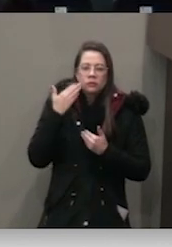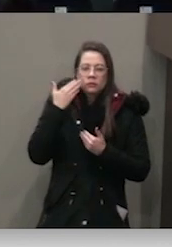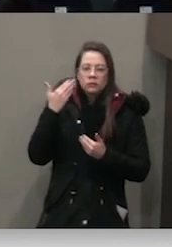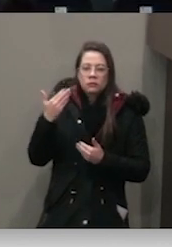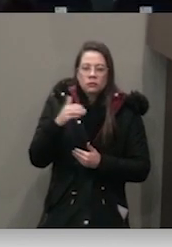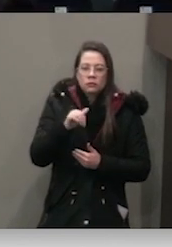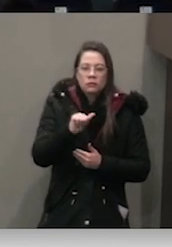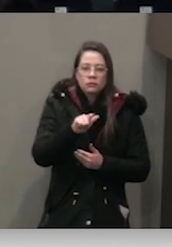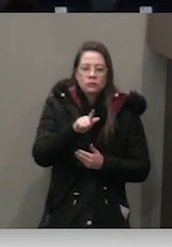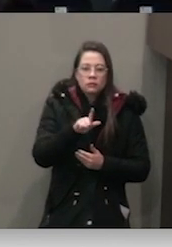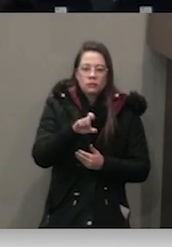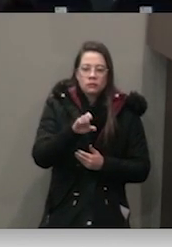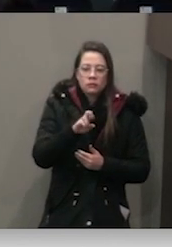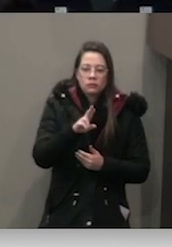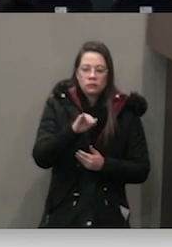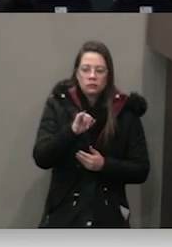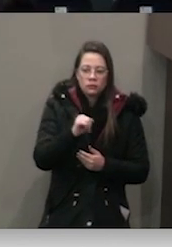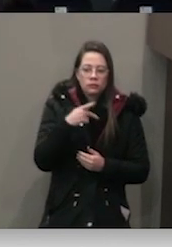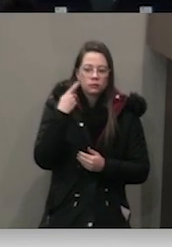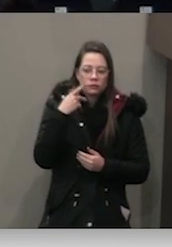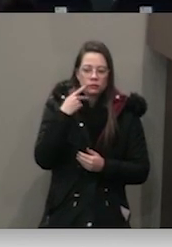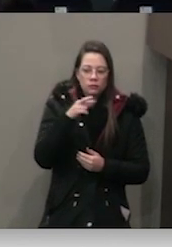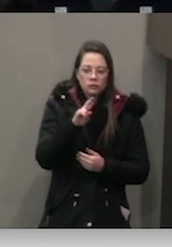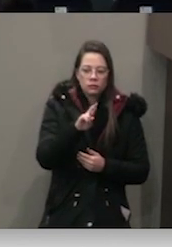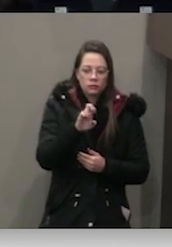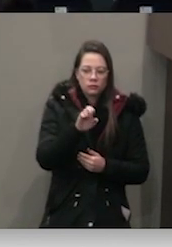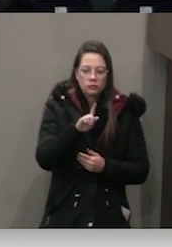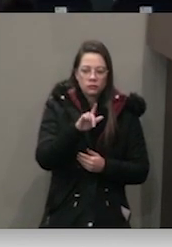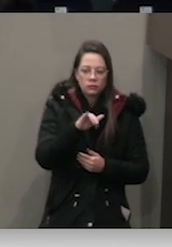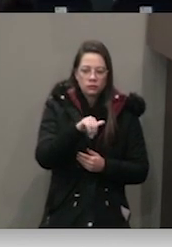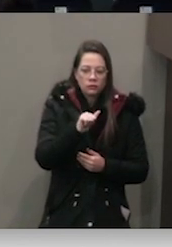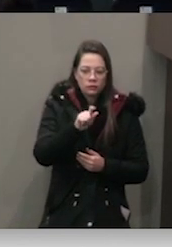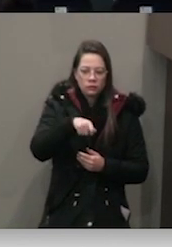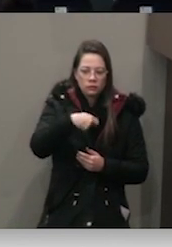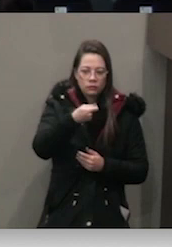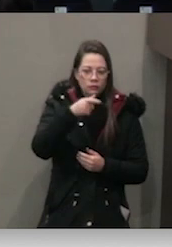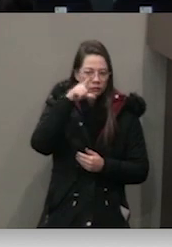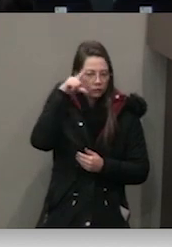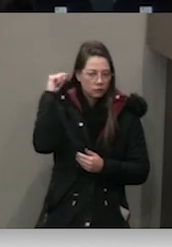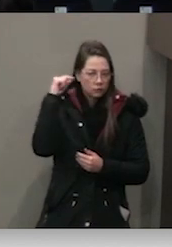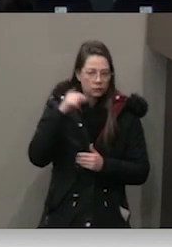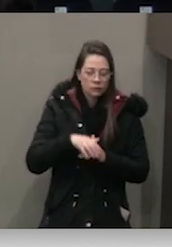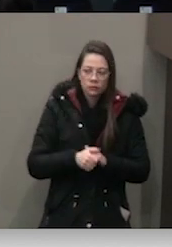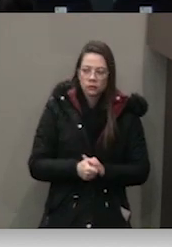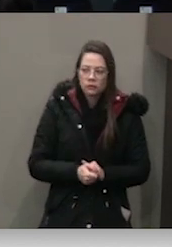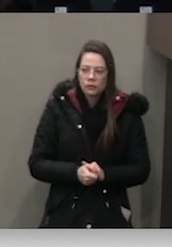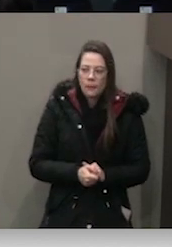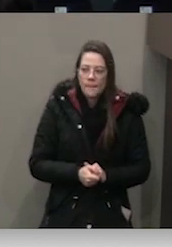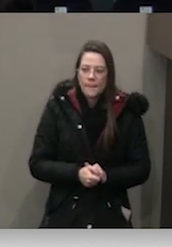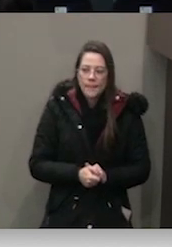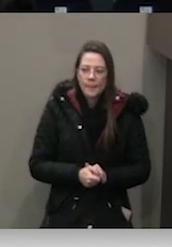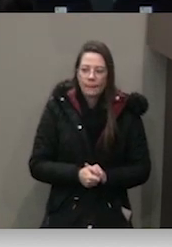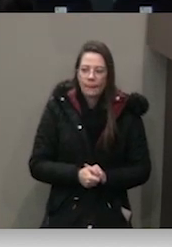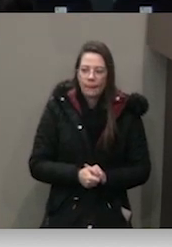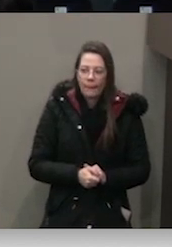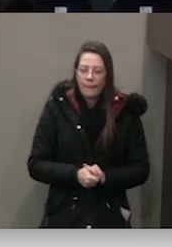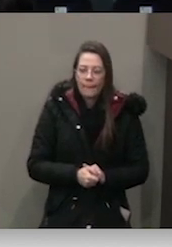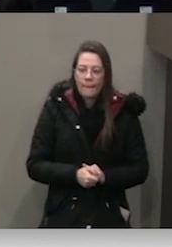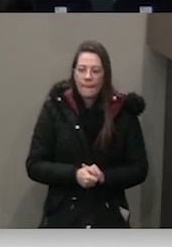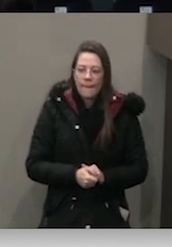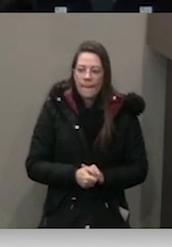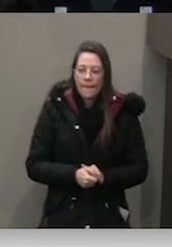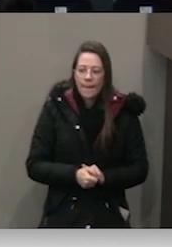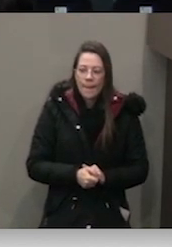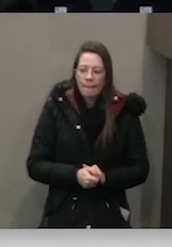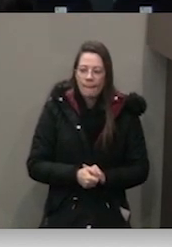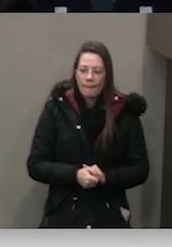vereadora Alberi. Vereadora Regina, pode fazer uso dos seus 3 minutos regimentais.